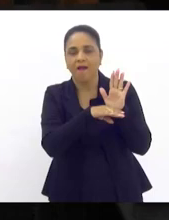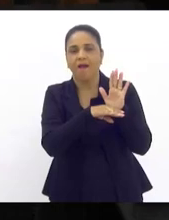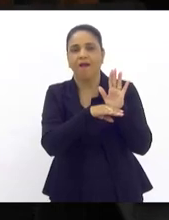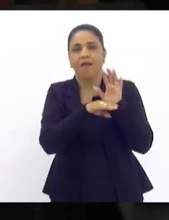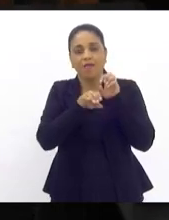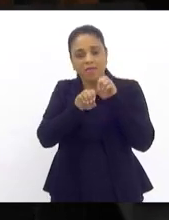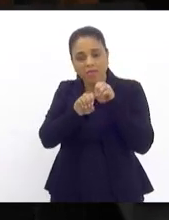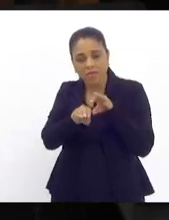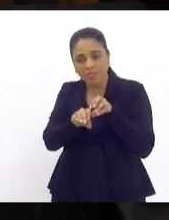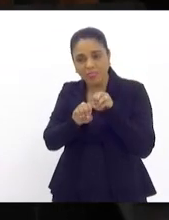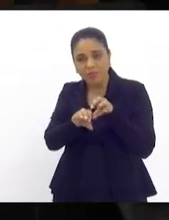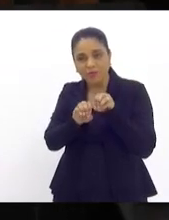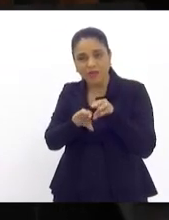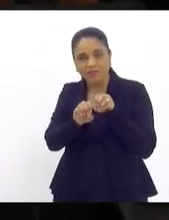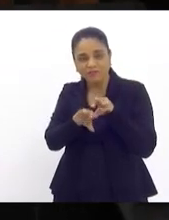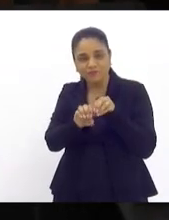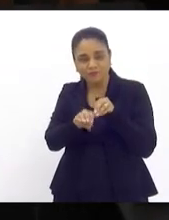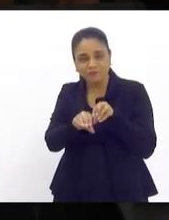educativos, anúncios